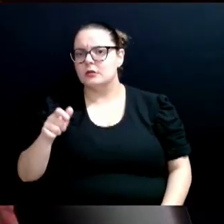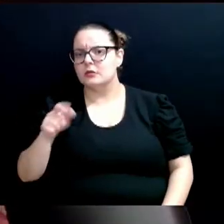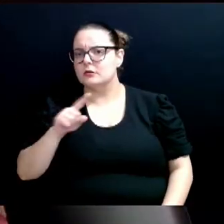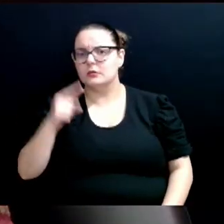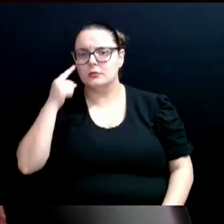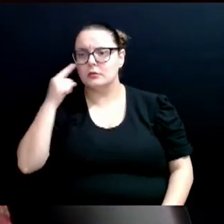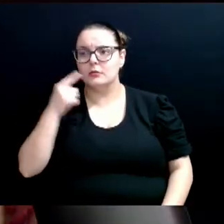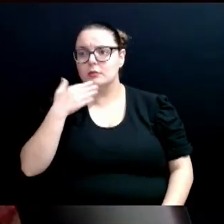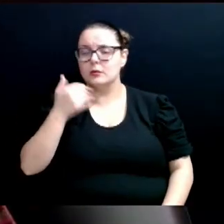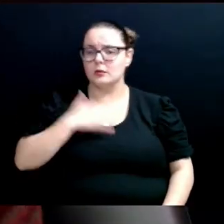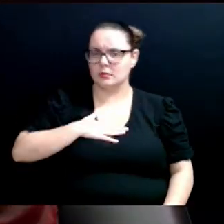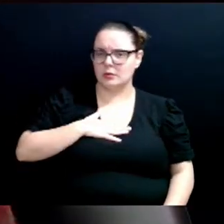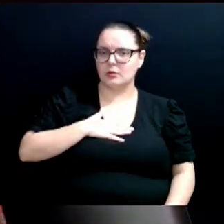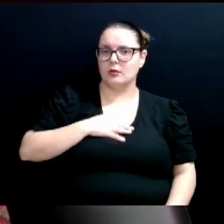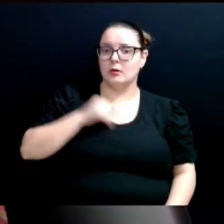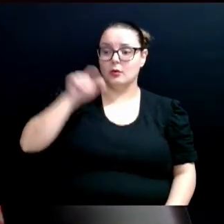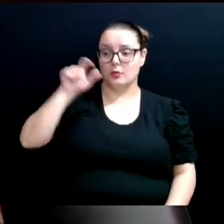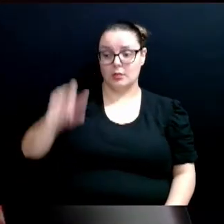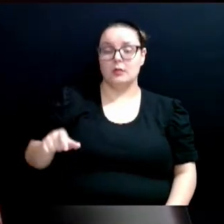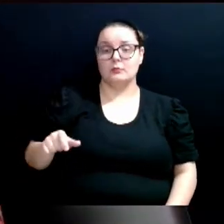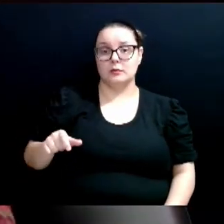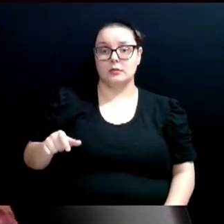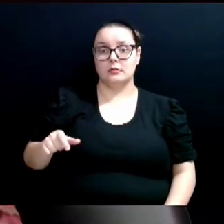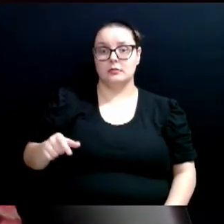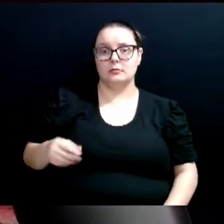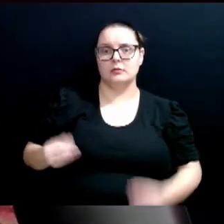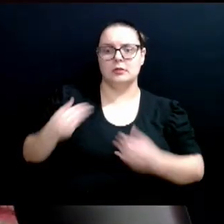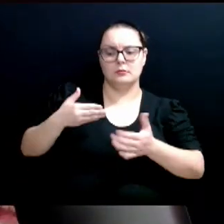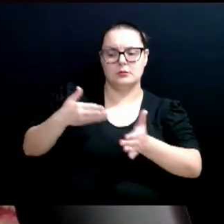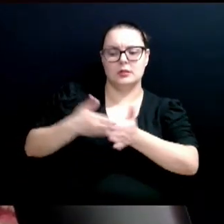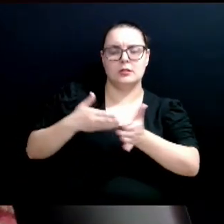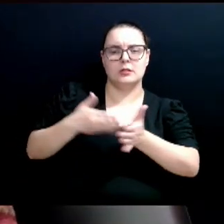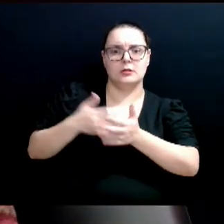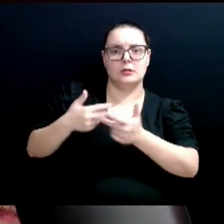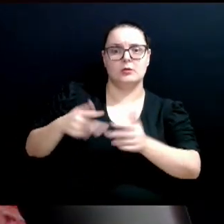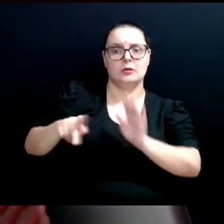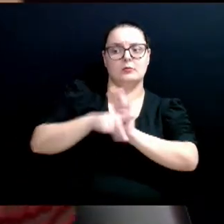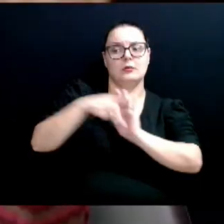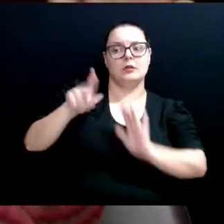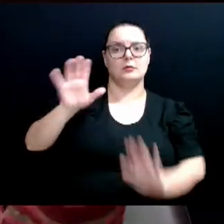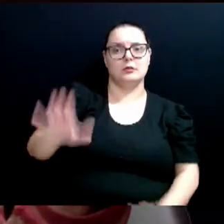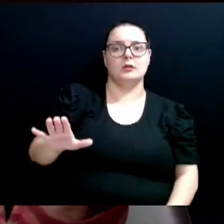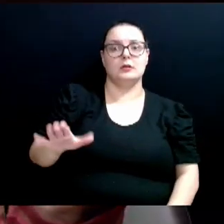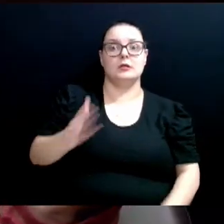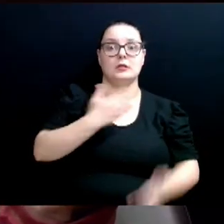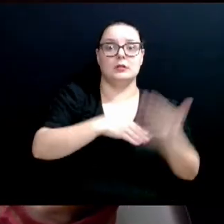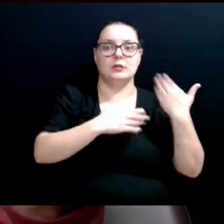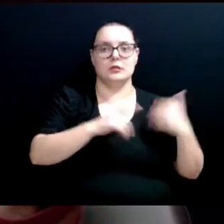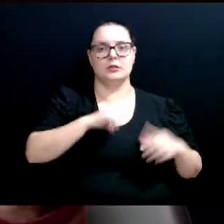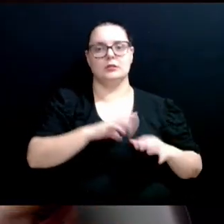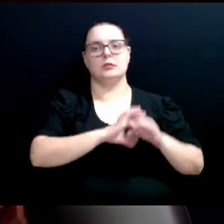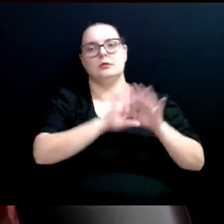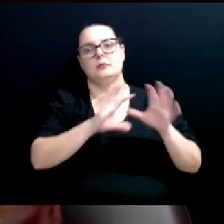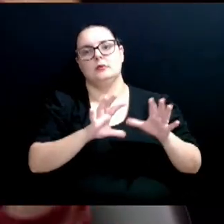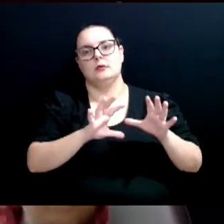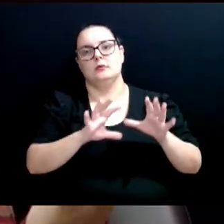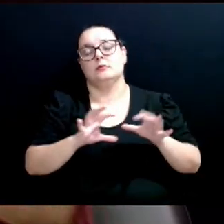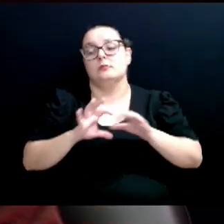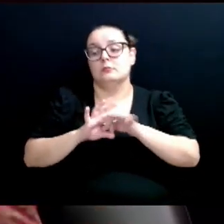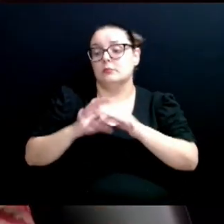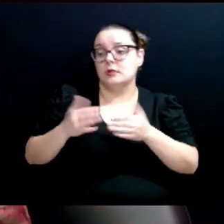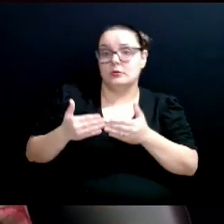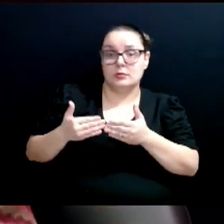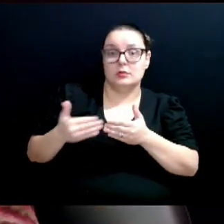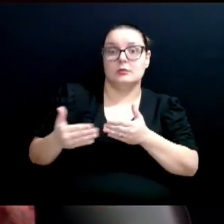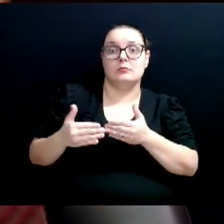pessoa está me podando, me limitando a questões que antes eu tinha liberdade, permitir com que isso no início, às vezes, dessa